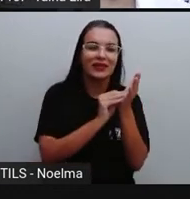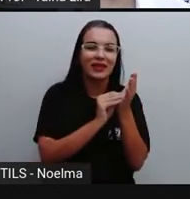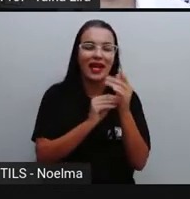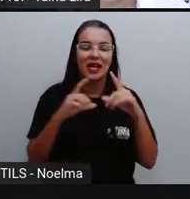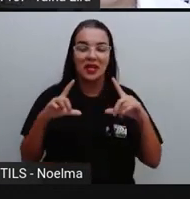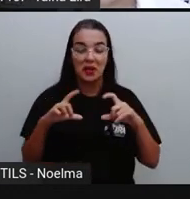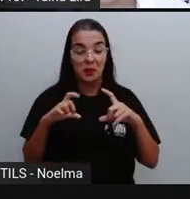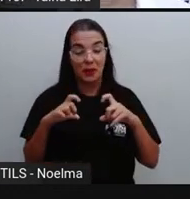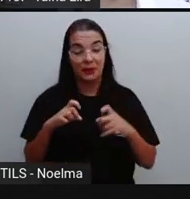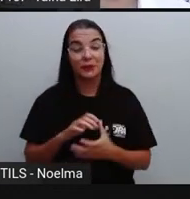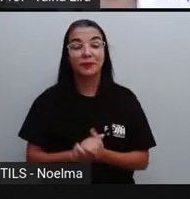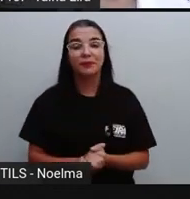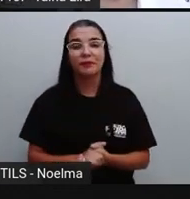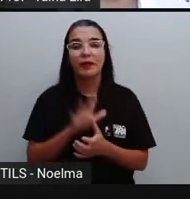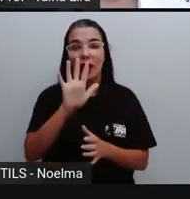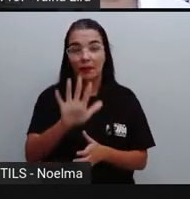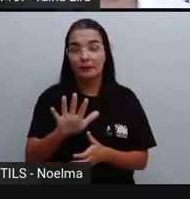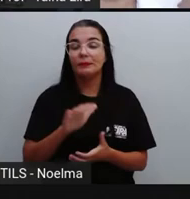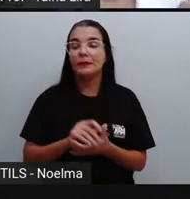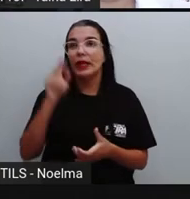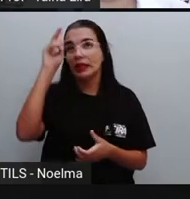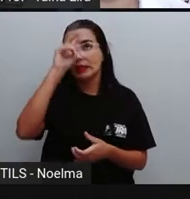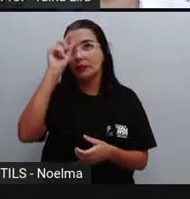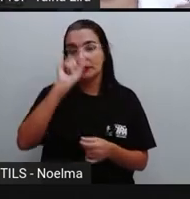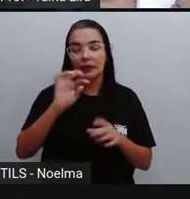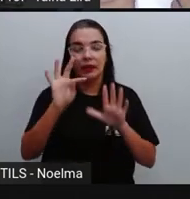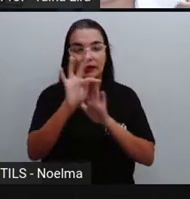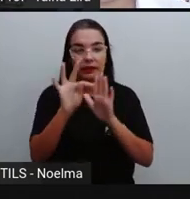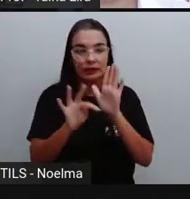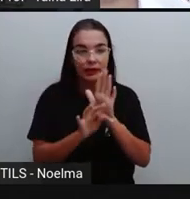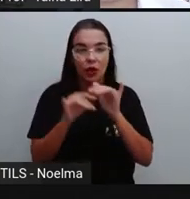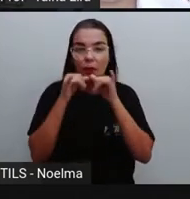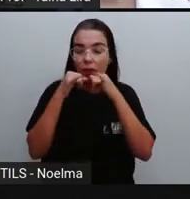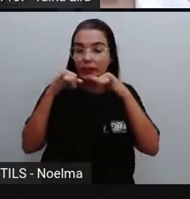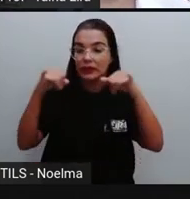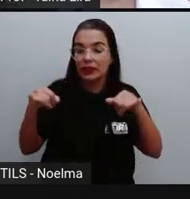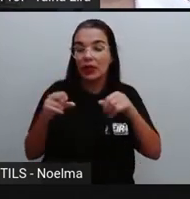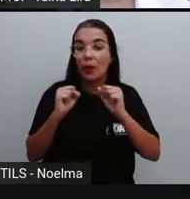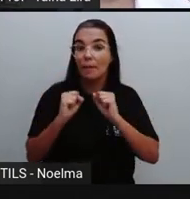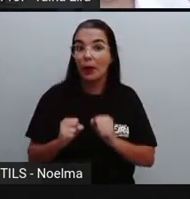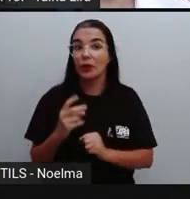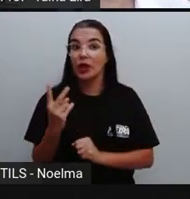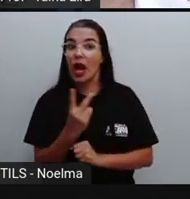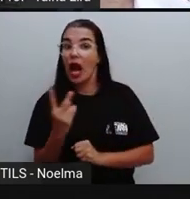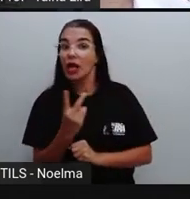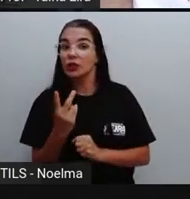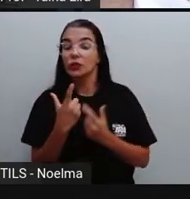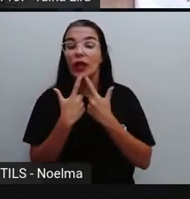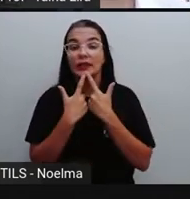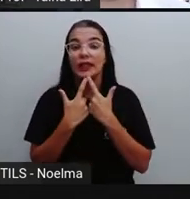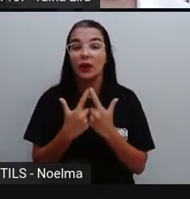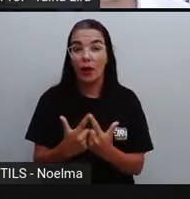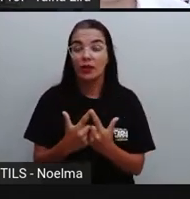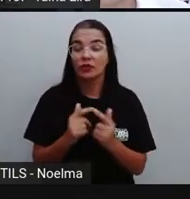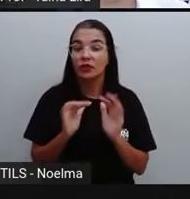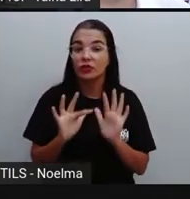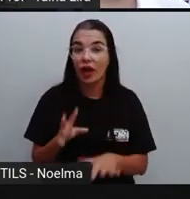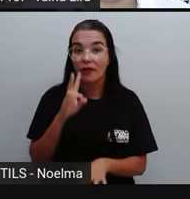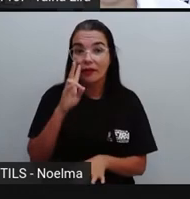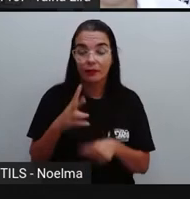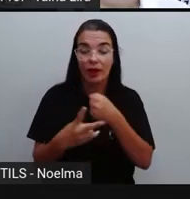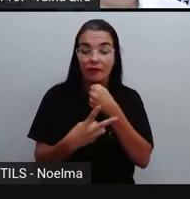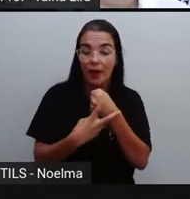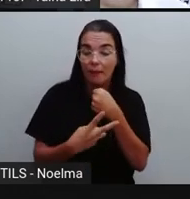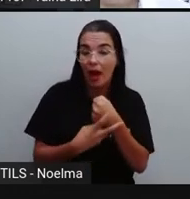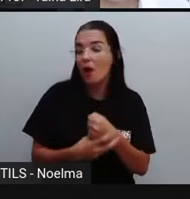texto publicitário, ele pode ter as duas linguagens, né? Nós já vimos isso, a verbal e a